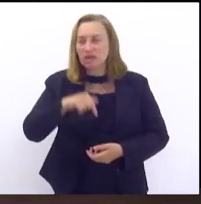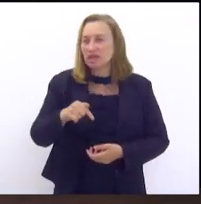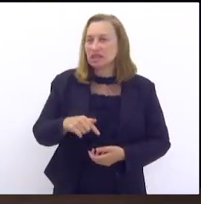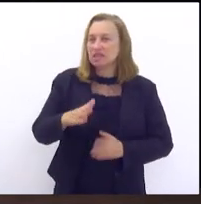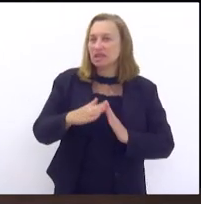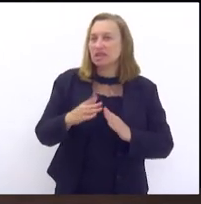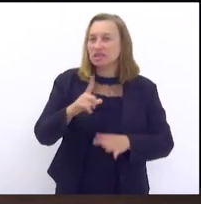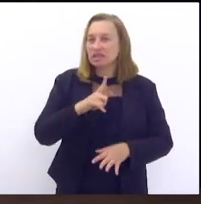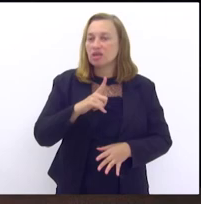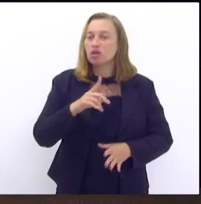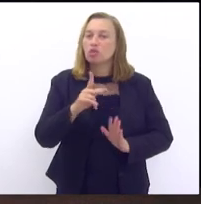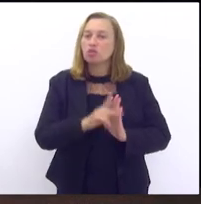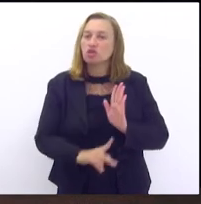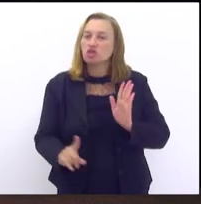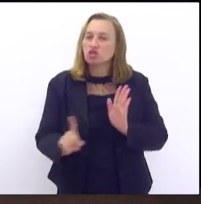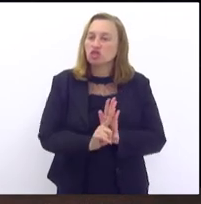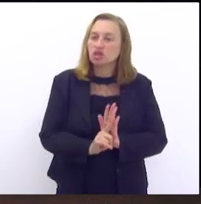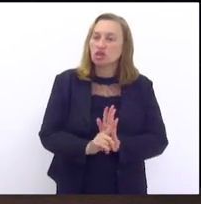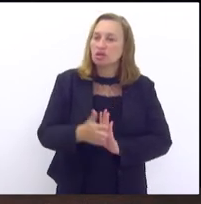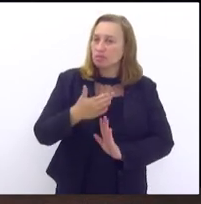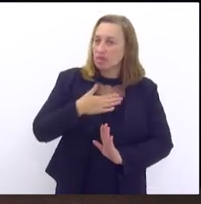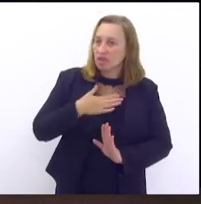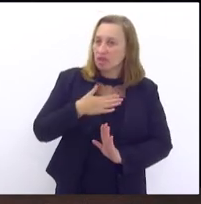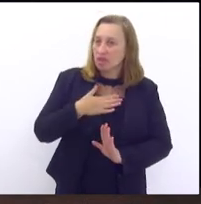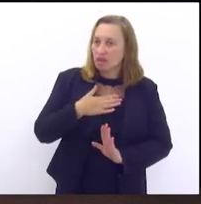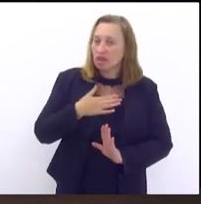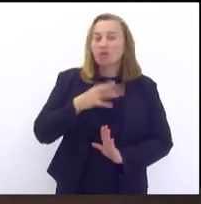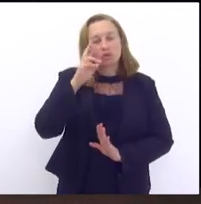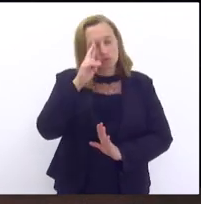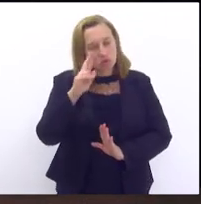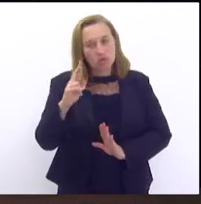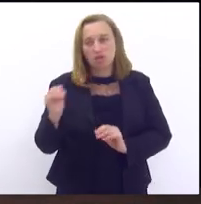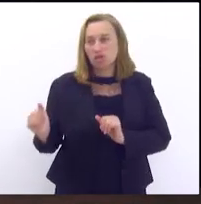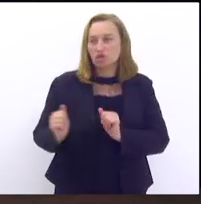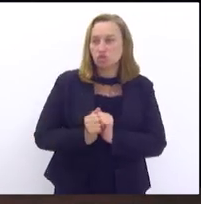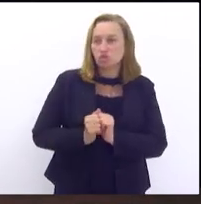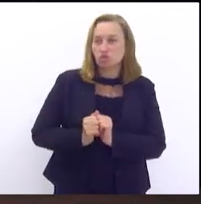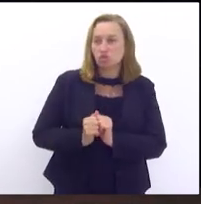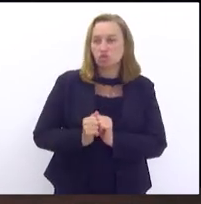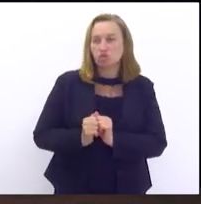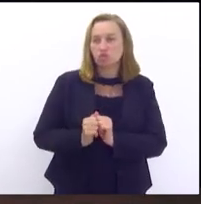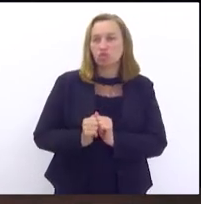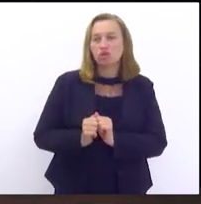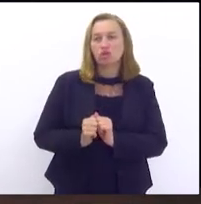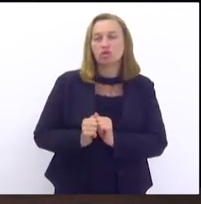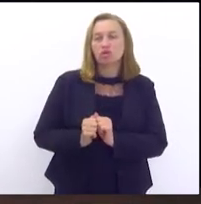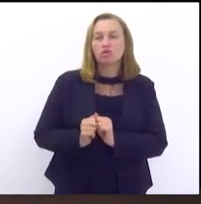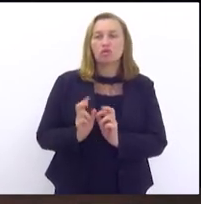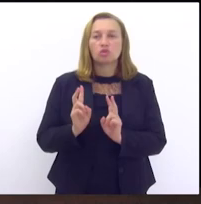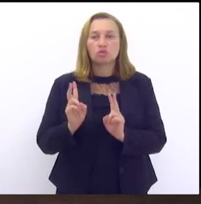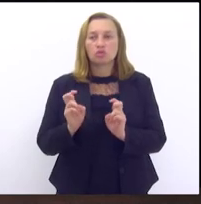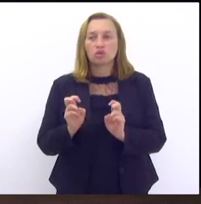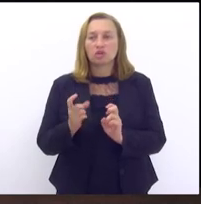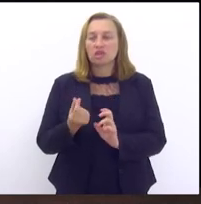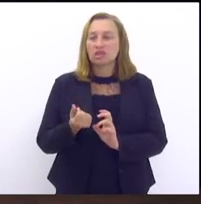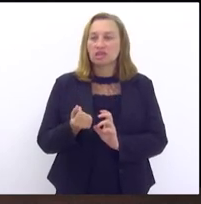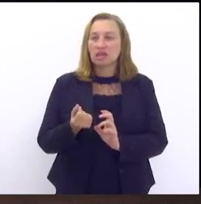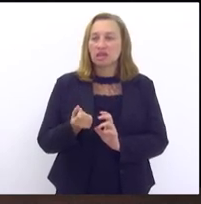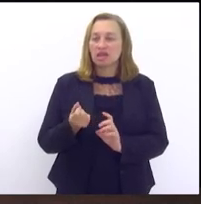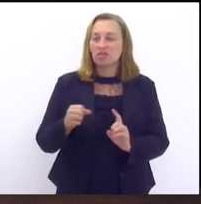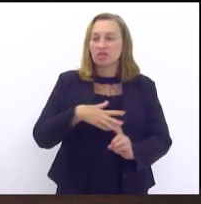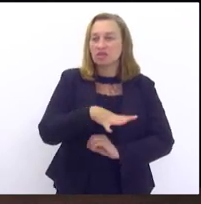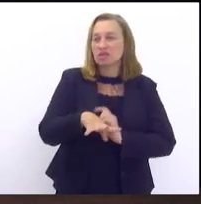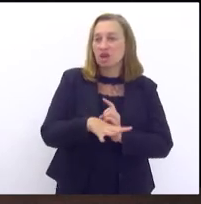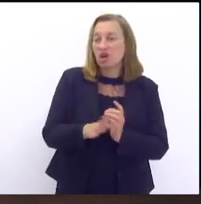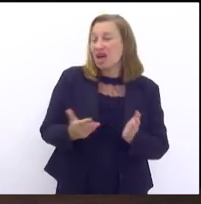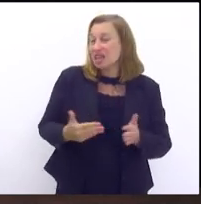casa um projeto de lei de minha autoria, que Vossa Excelência coautou junto comigo, que trata da questão da tarifa social, né? Que